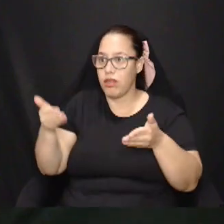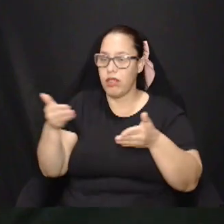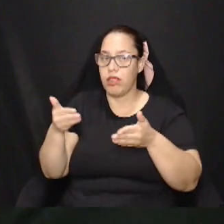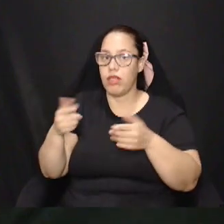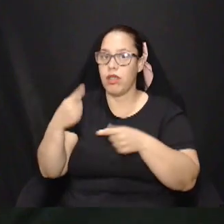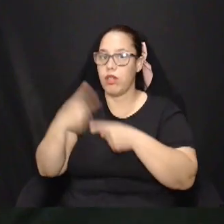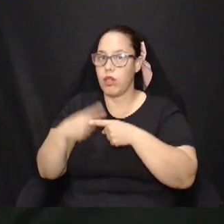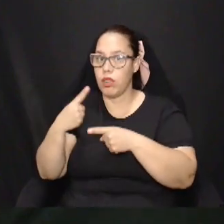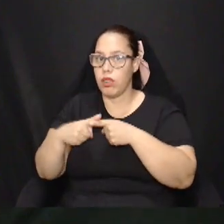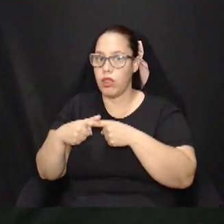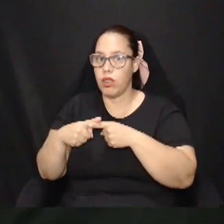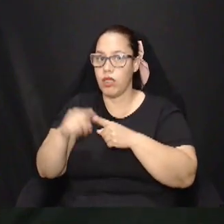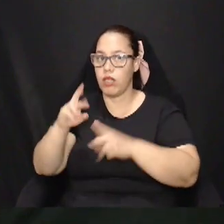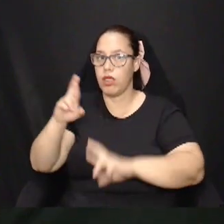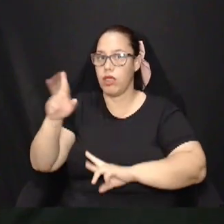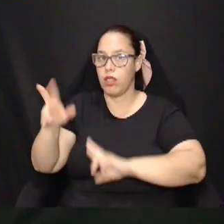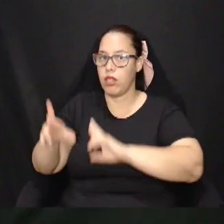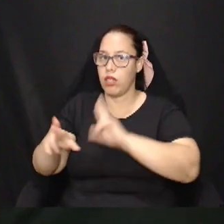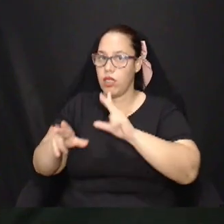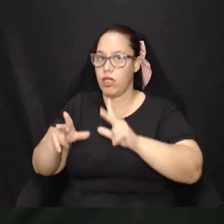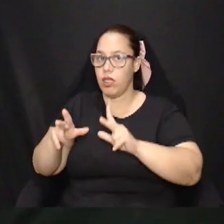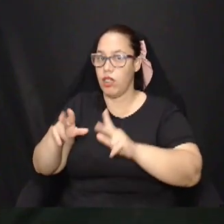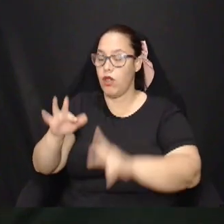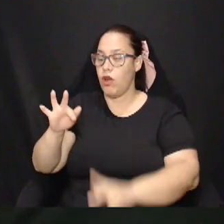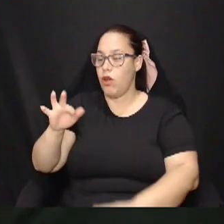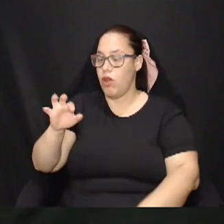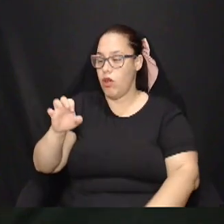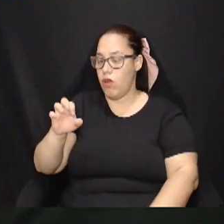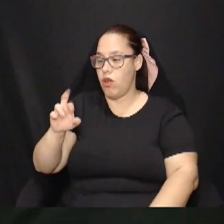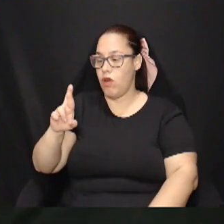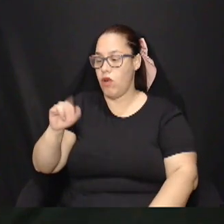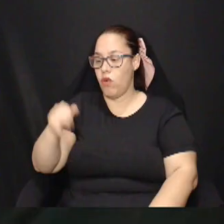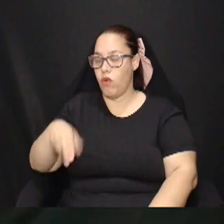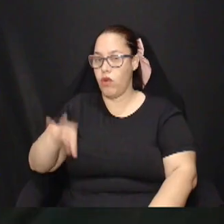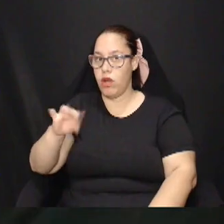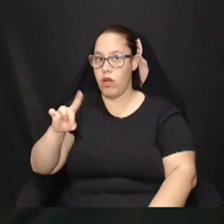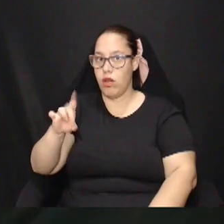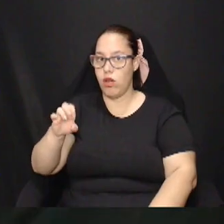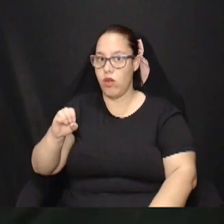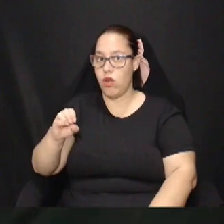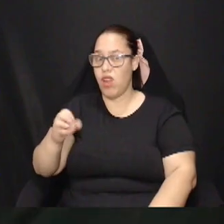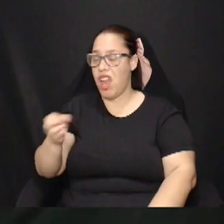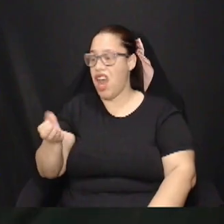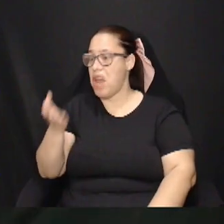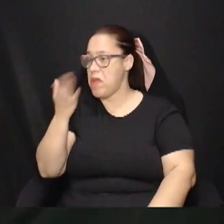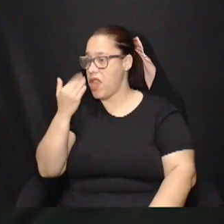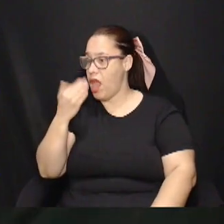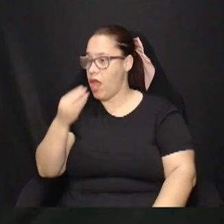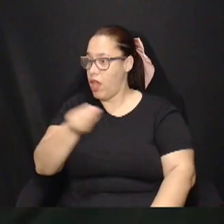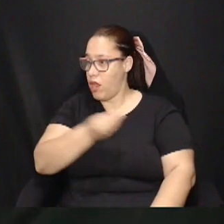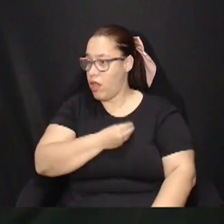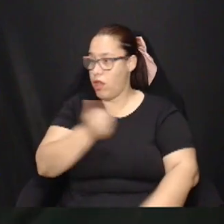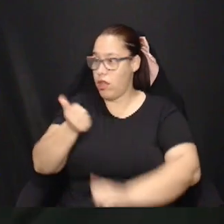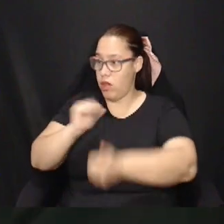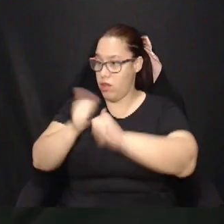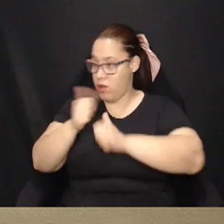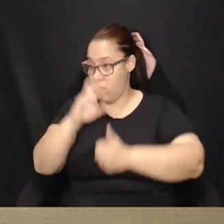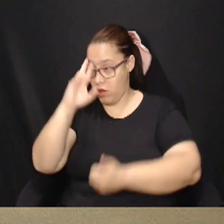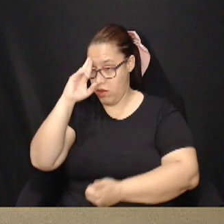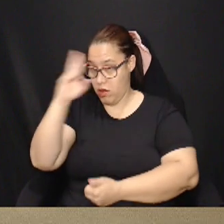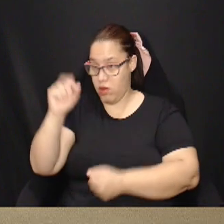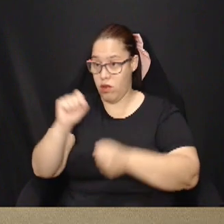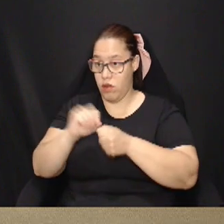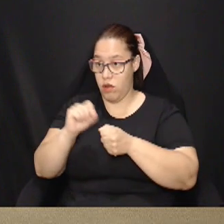essa diferença de fertilidade? É alimentação? É modo de vida? Qual que é a avaliação que o senhor faz dessa... Quando eu cheguei